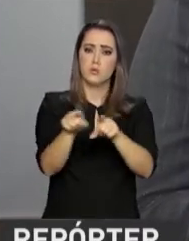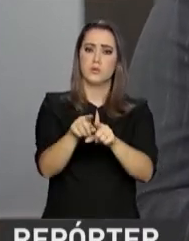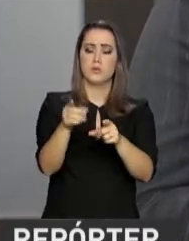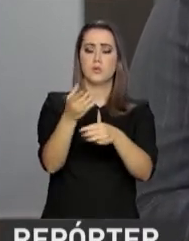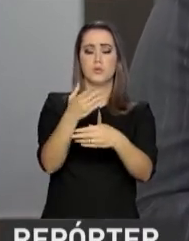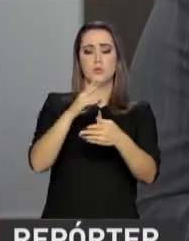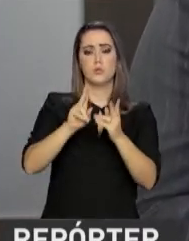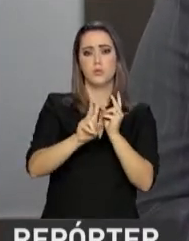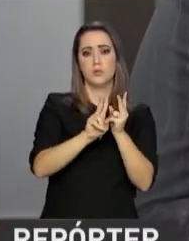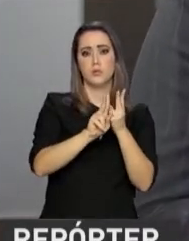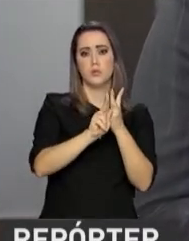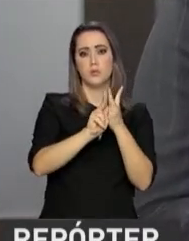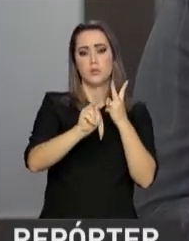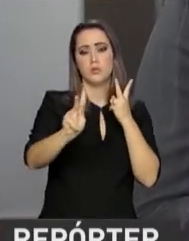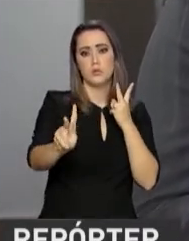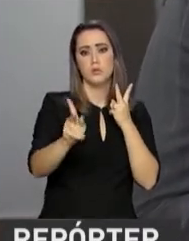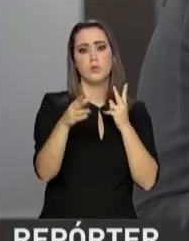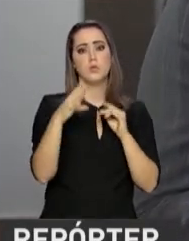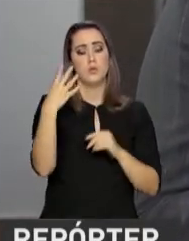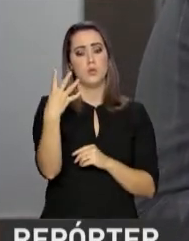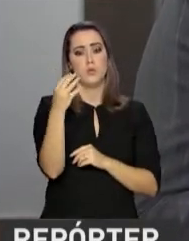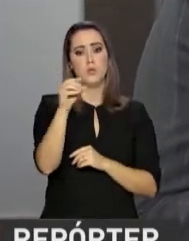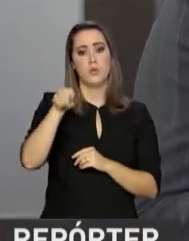da linha. O deságio médio foi de